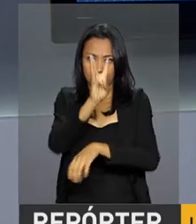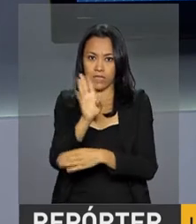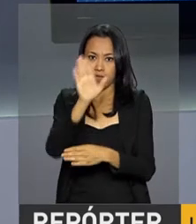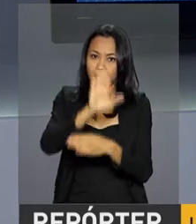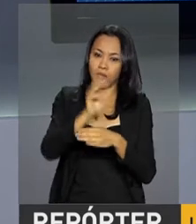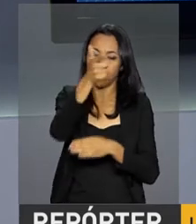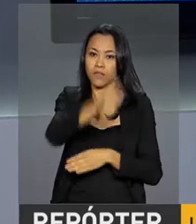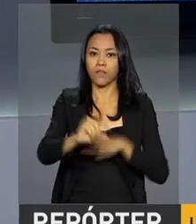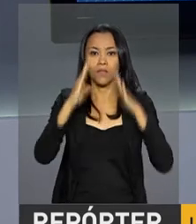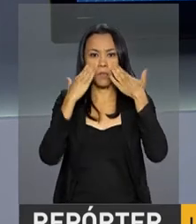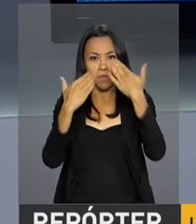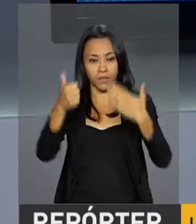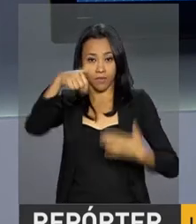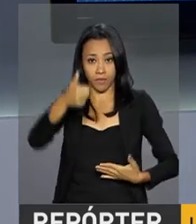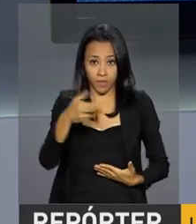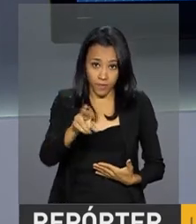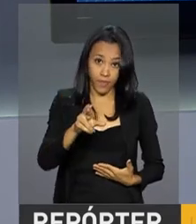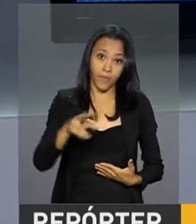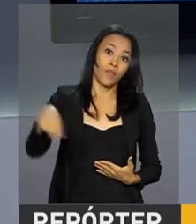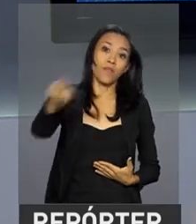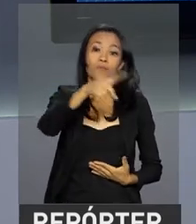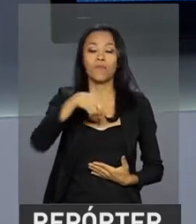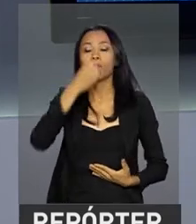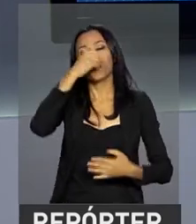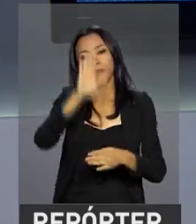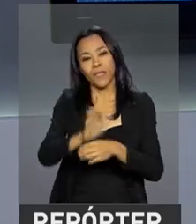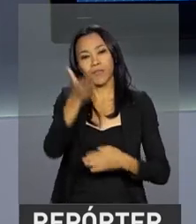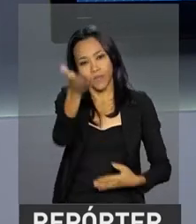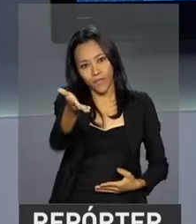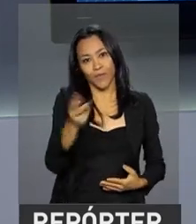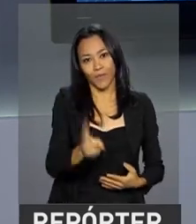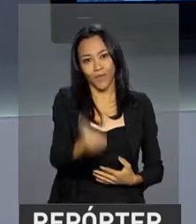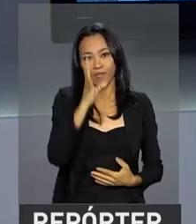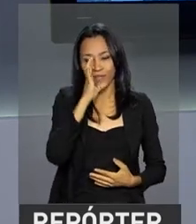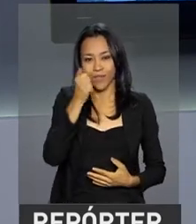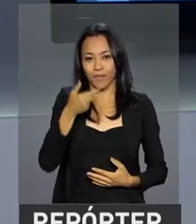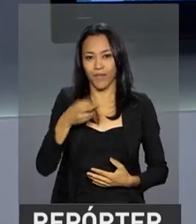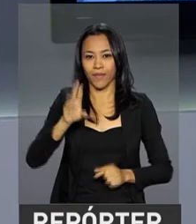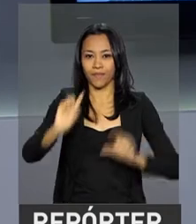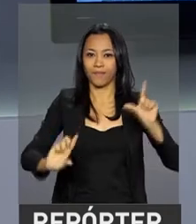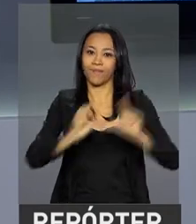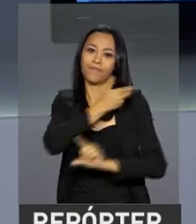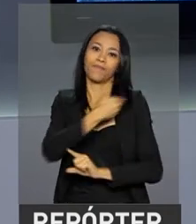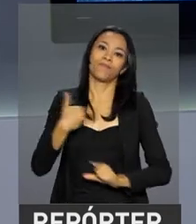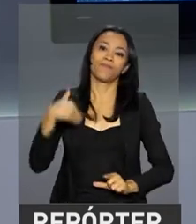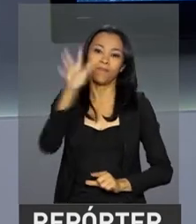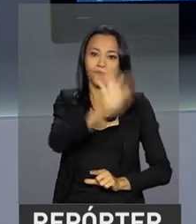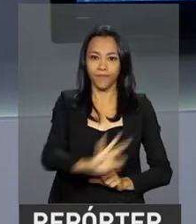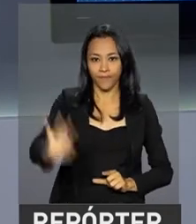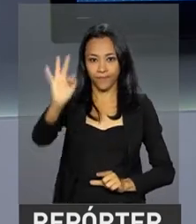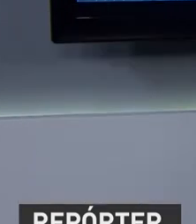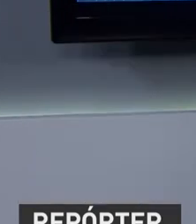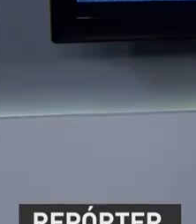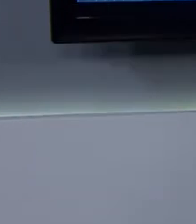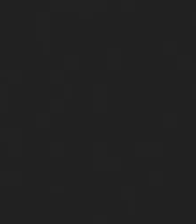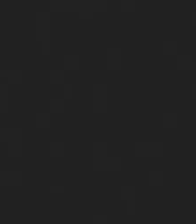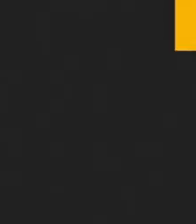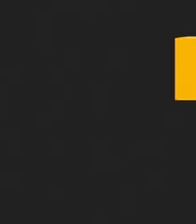na próxima edição do repórter nbr uma boa tarde pra você e continue na nbr a tv do governo federal